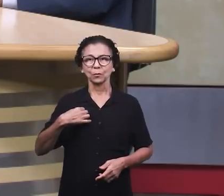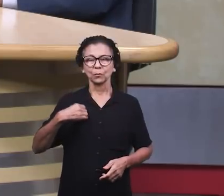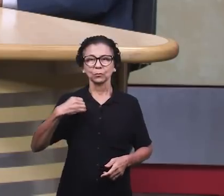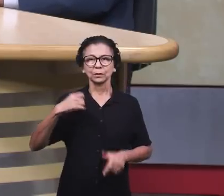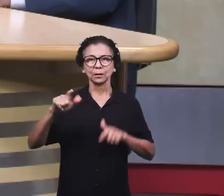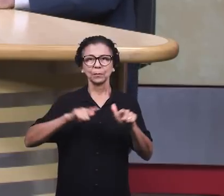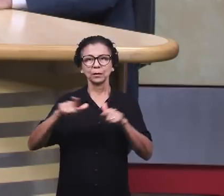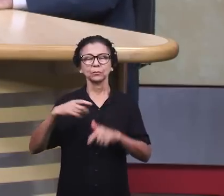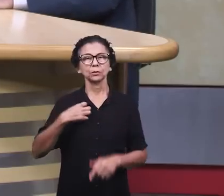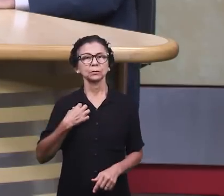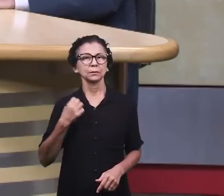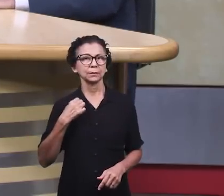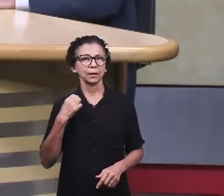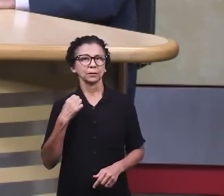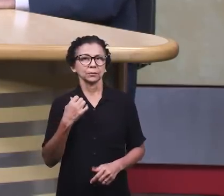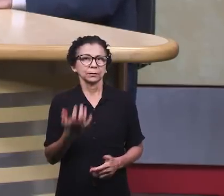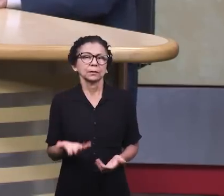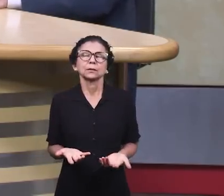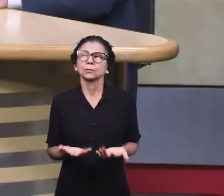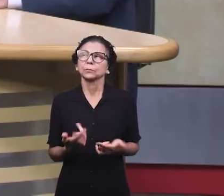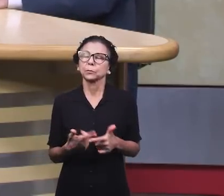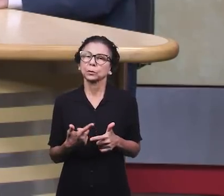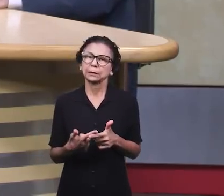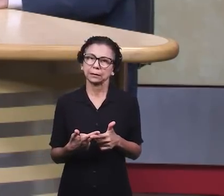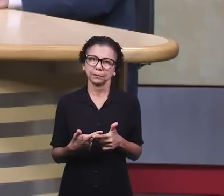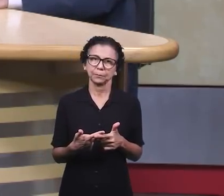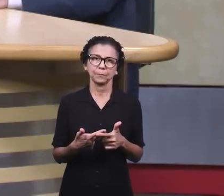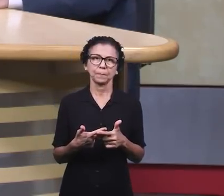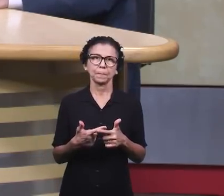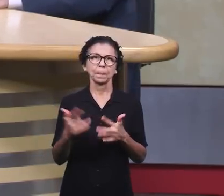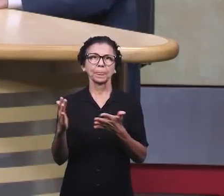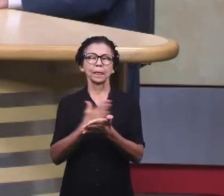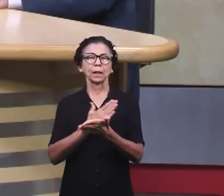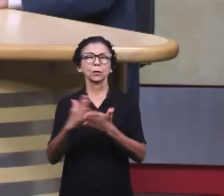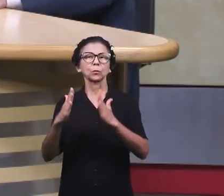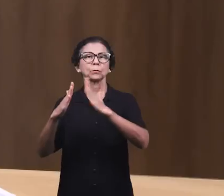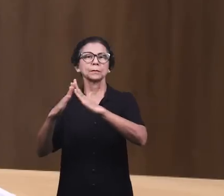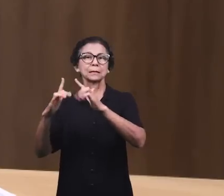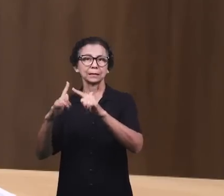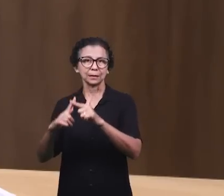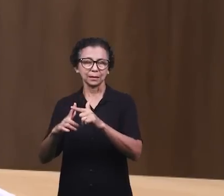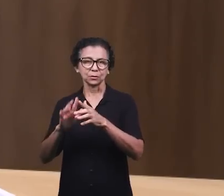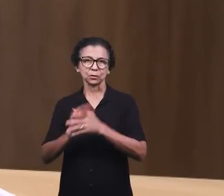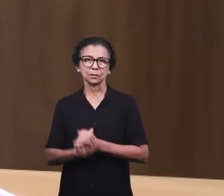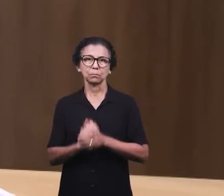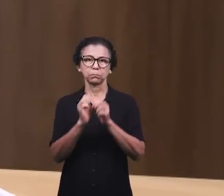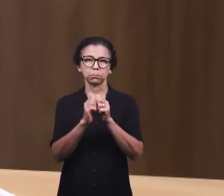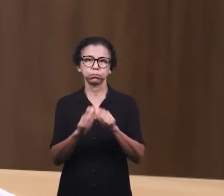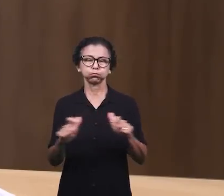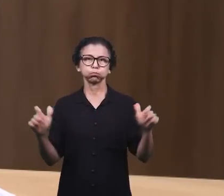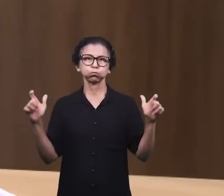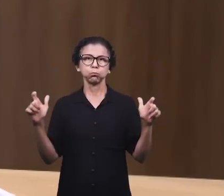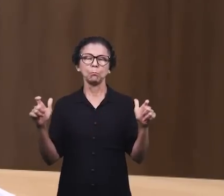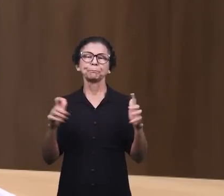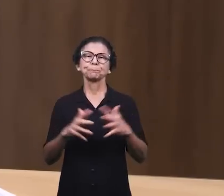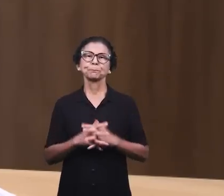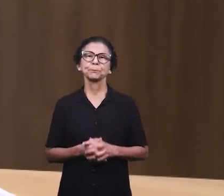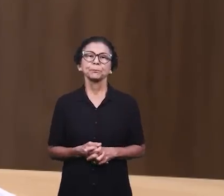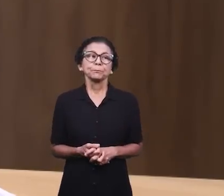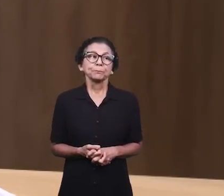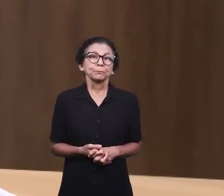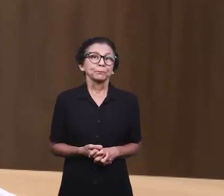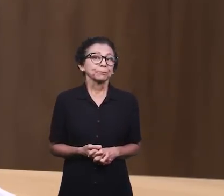Entendeu? Porque é o seguinte, algumas igrejas, Alexandre, cresceram muito. E a